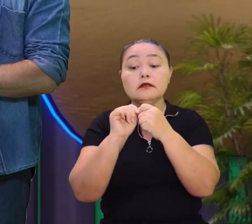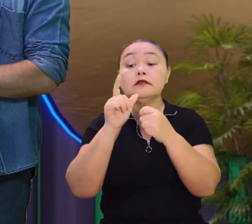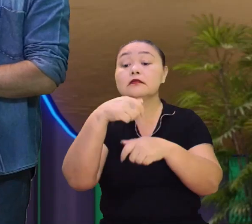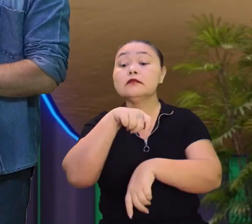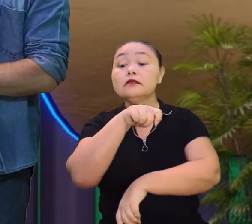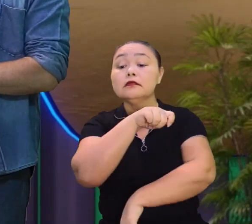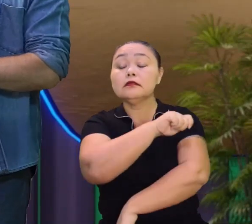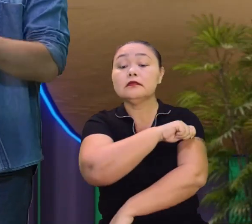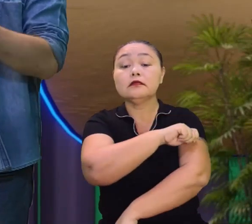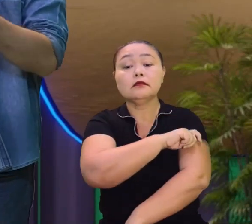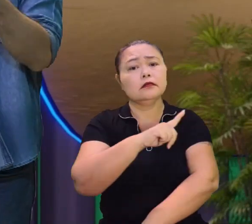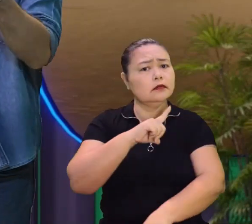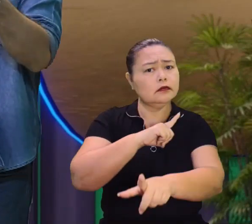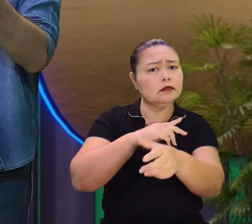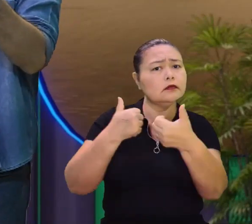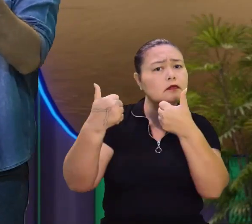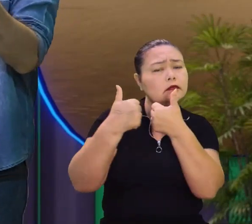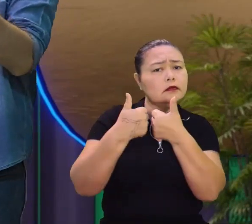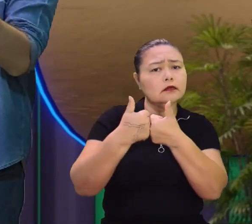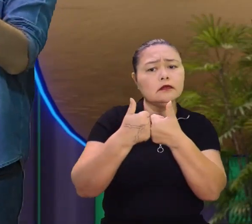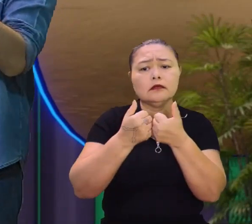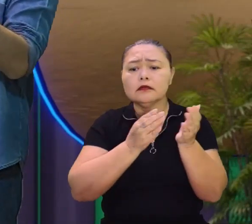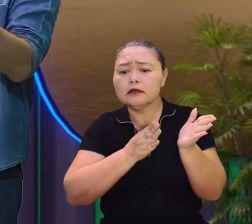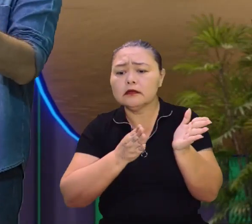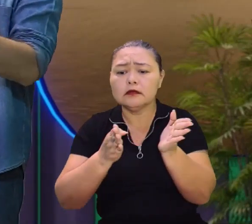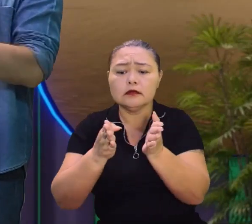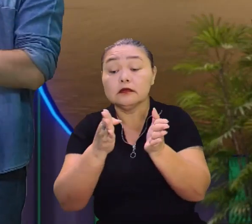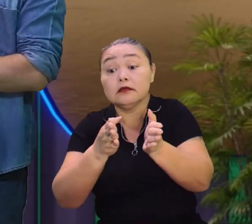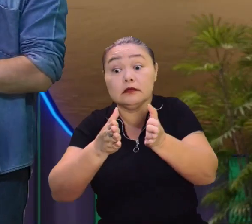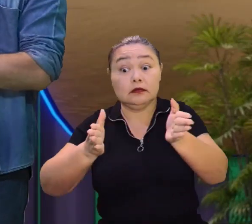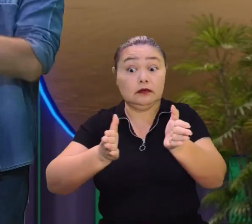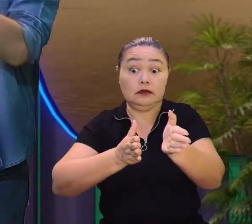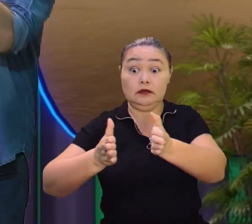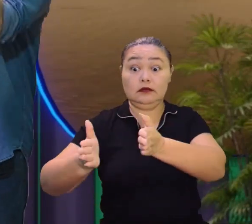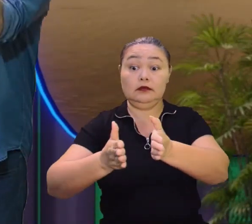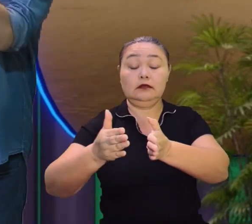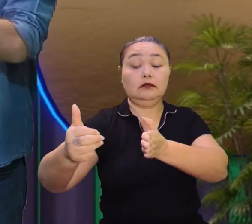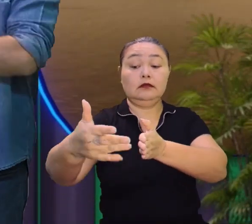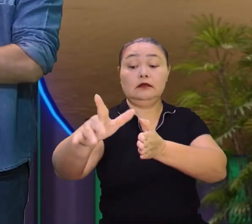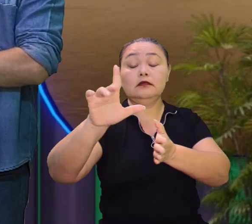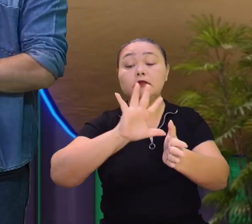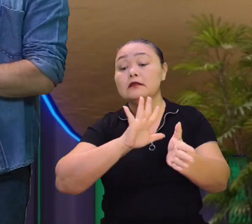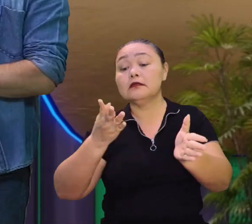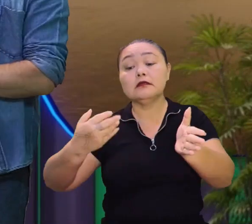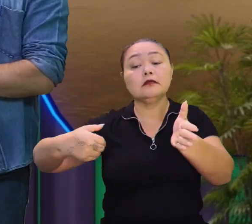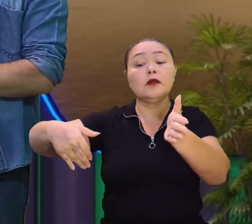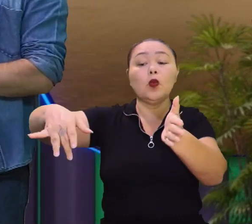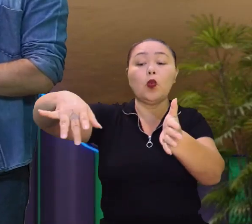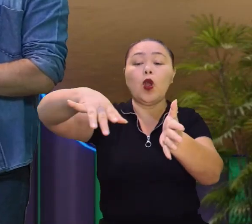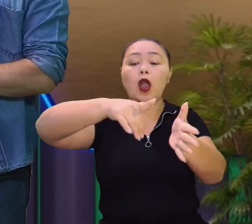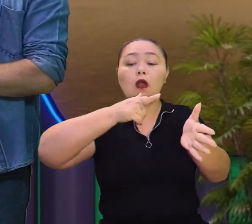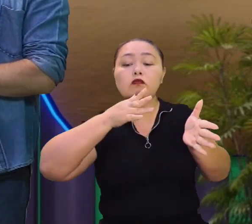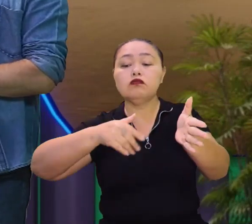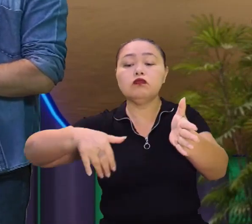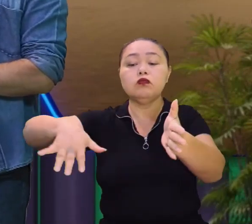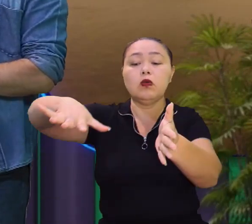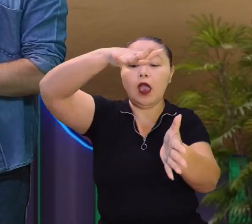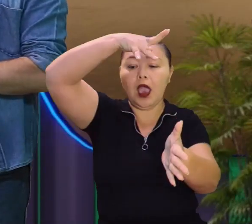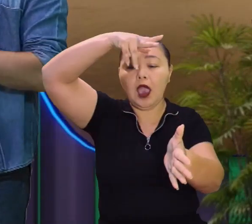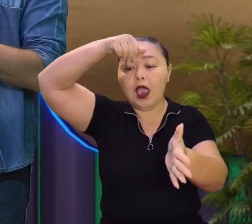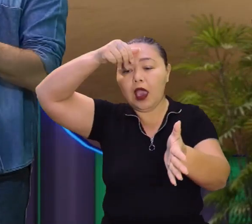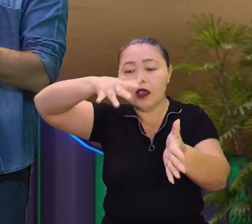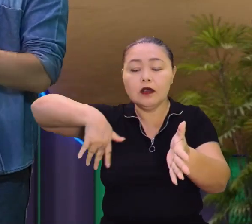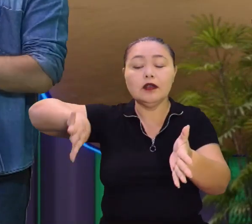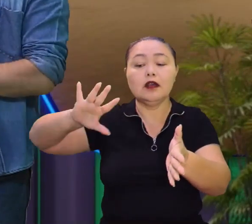alunos estejam, seja próximo de um garapé ou de um grande rio, vai tudo lá para o rio Amazonas. Então, faz parte ali, né?